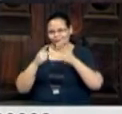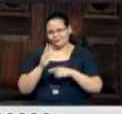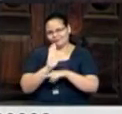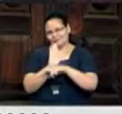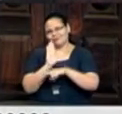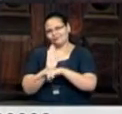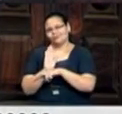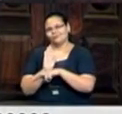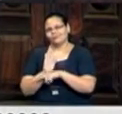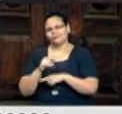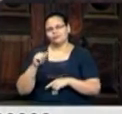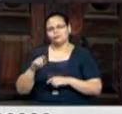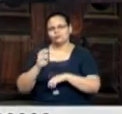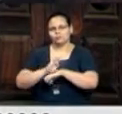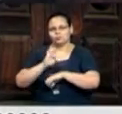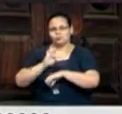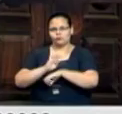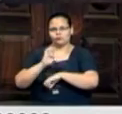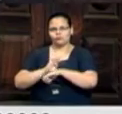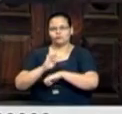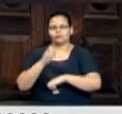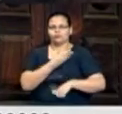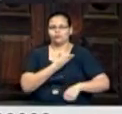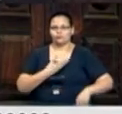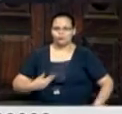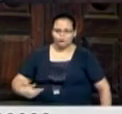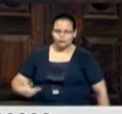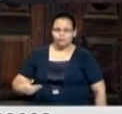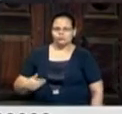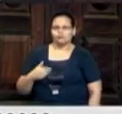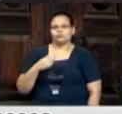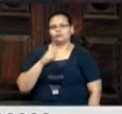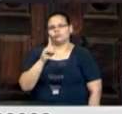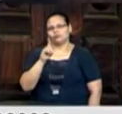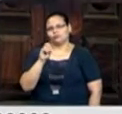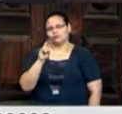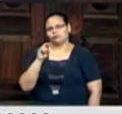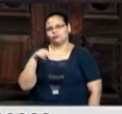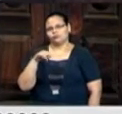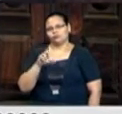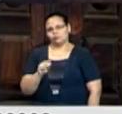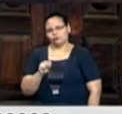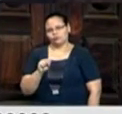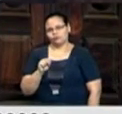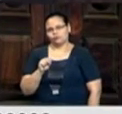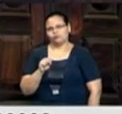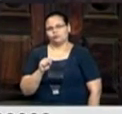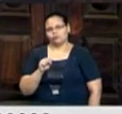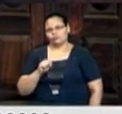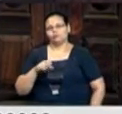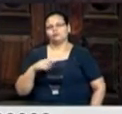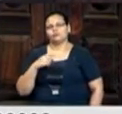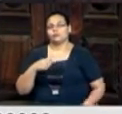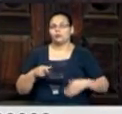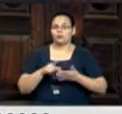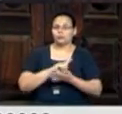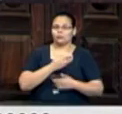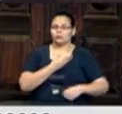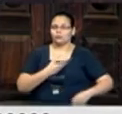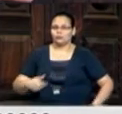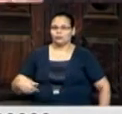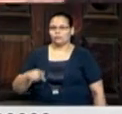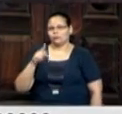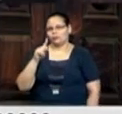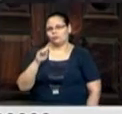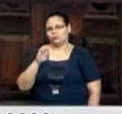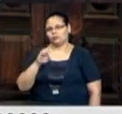desse Estado governado pelo Dornelles e antes o Pezão